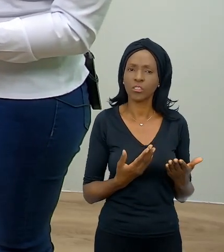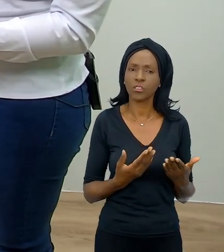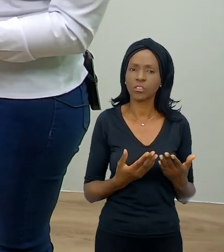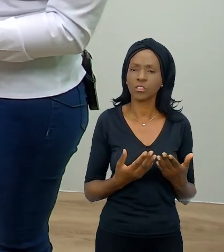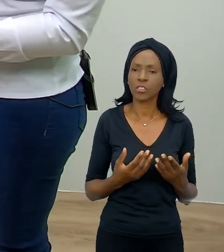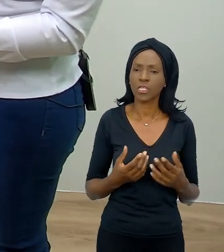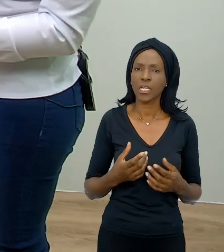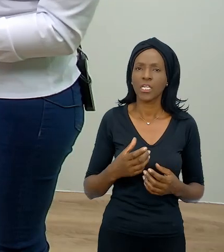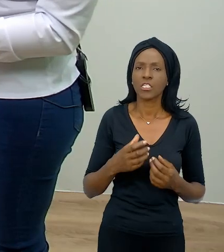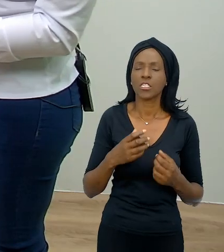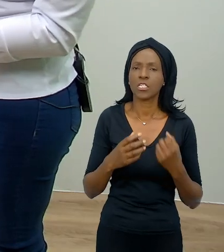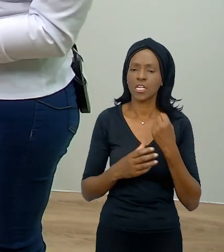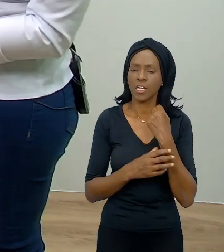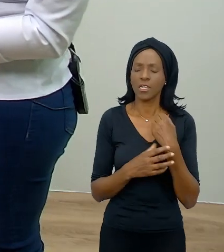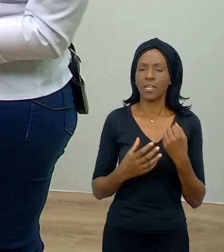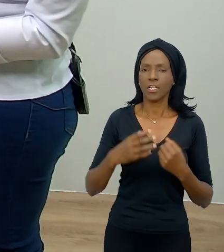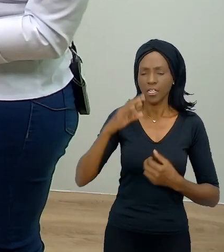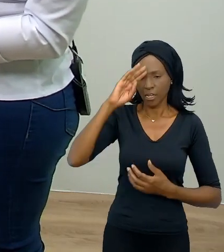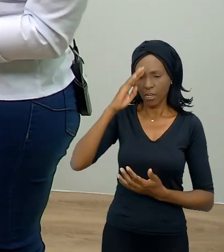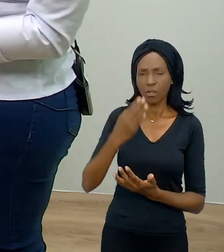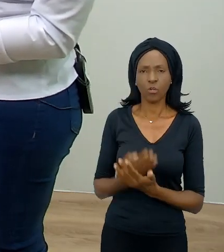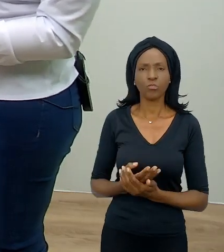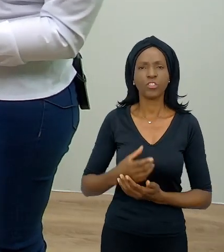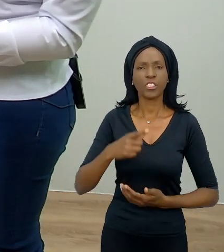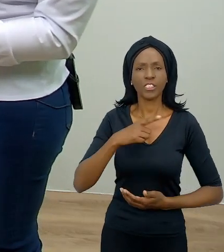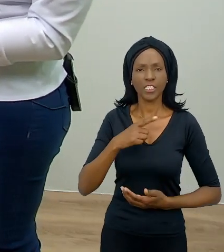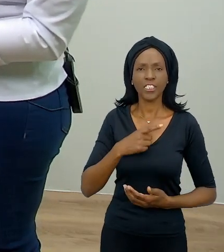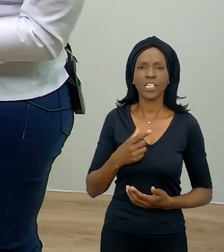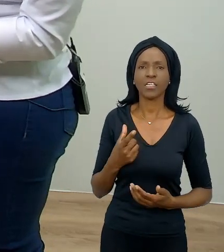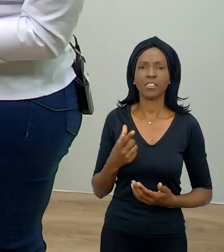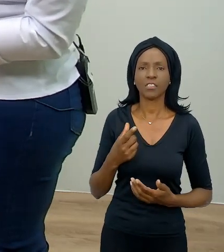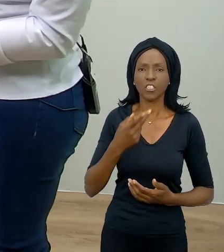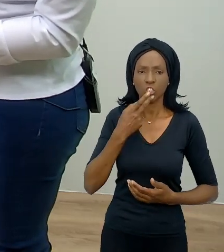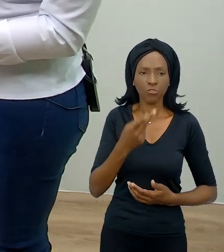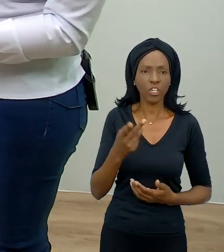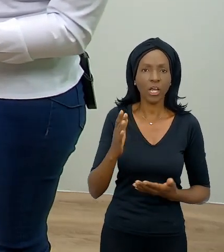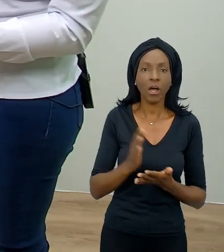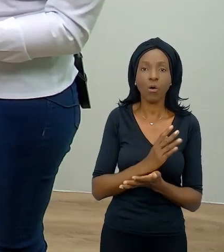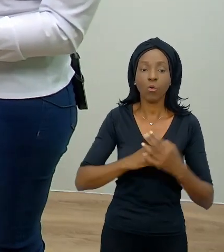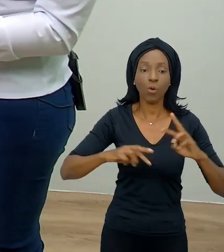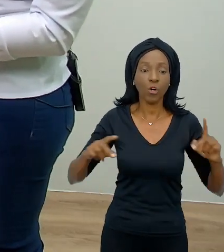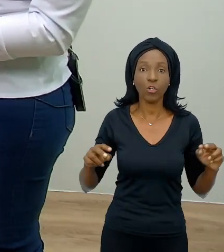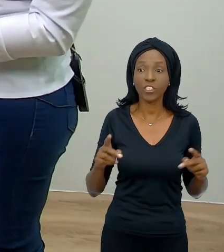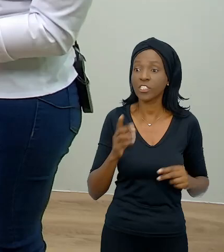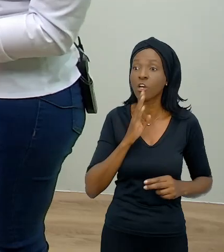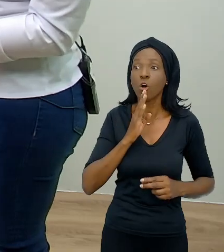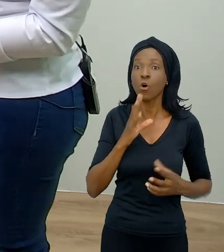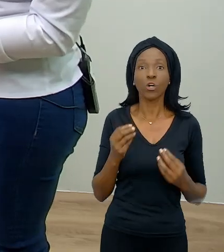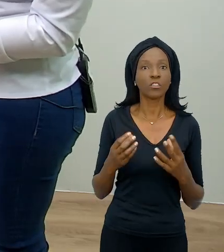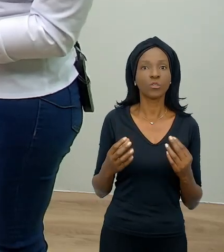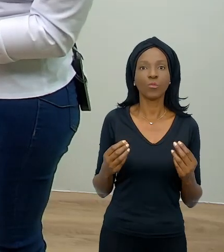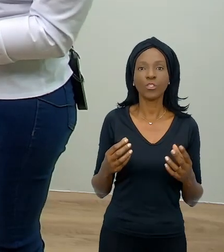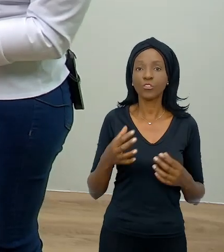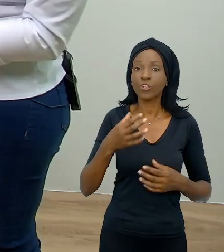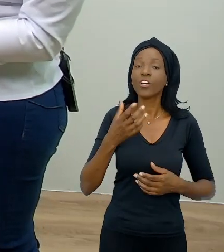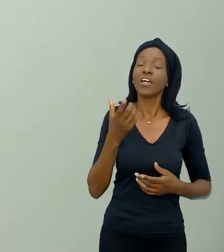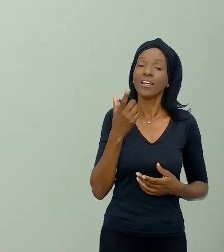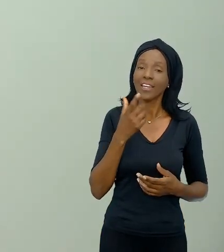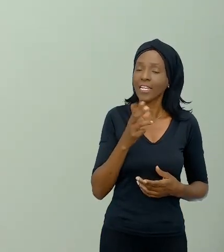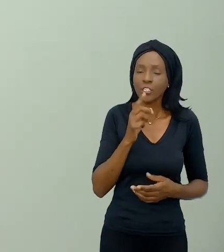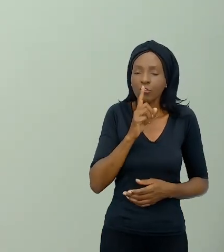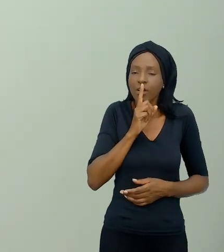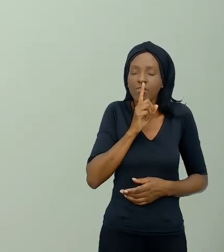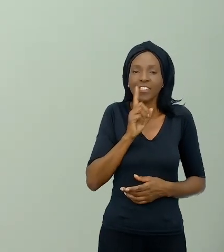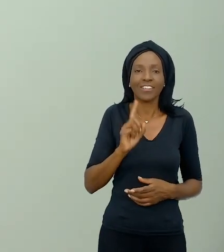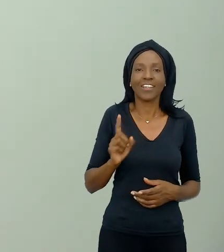segurança de falar algo que ele já aprendeu, ele consegue emitir opinião, e aí vai somando. Então, também uma sugestão. Antes